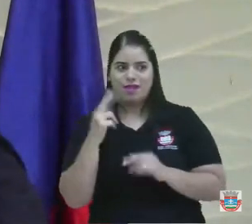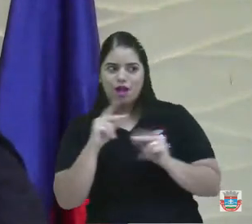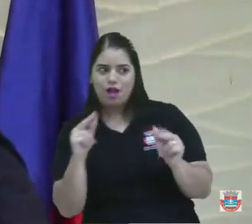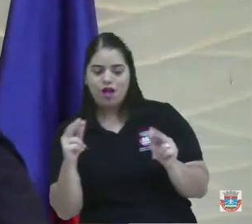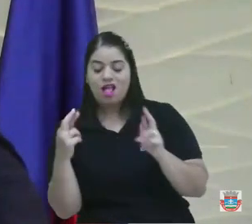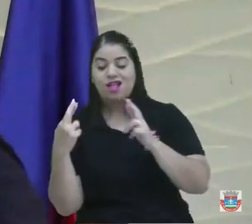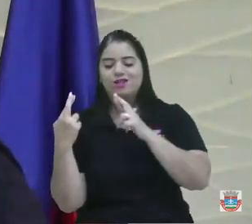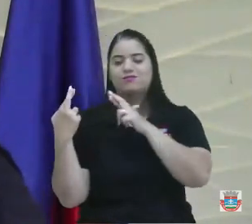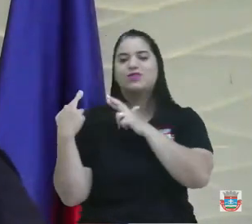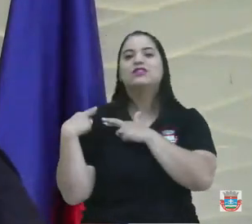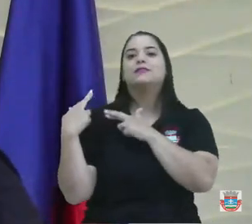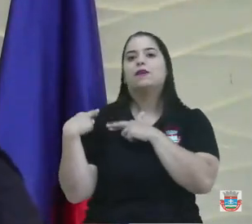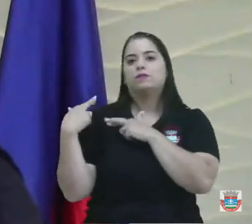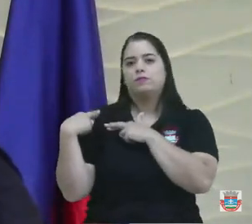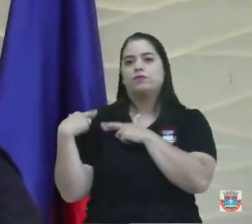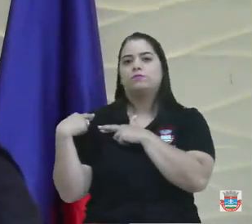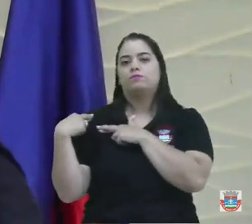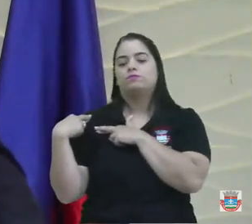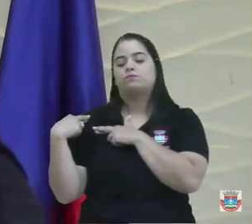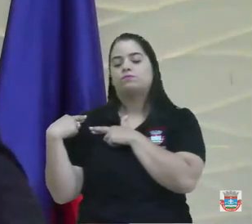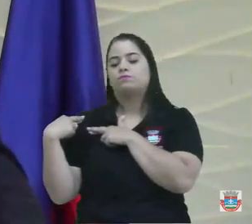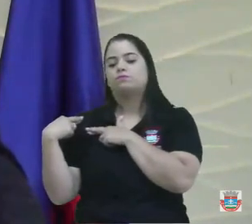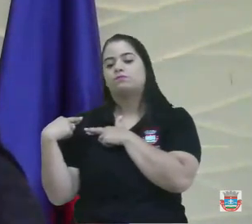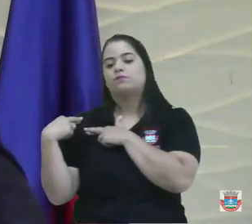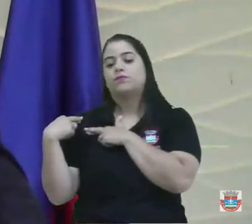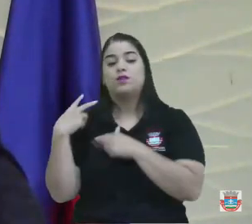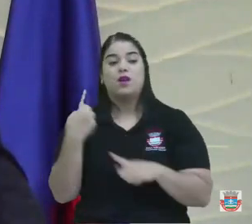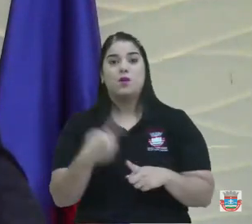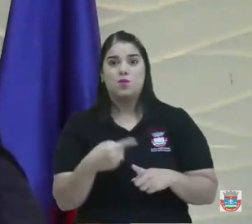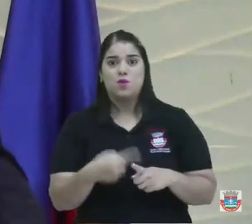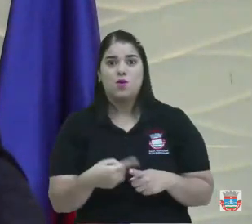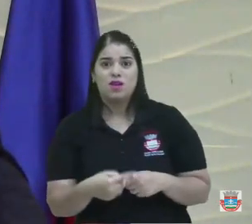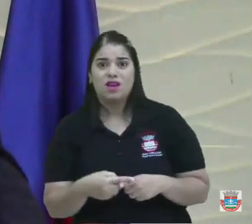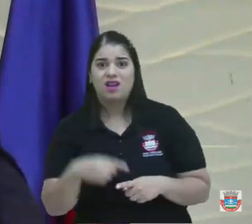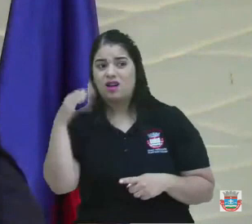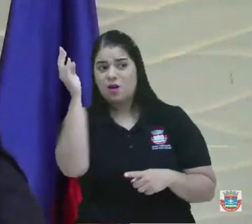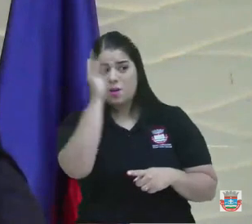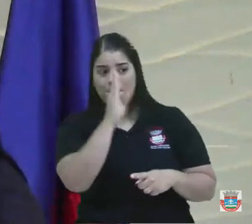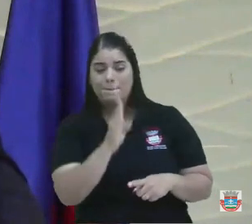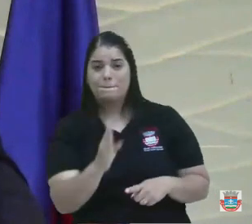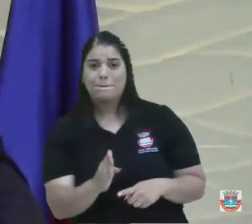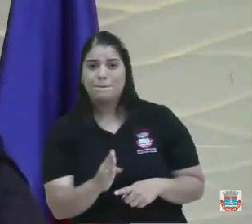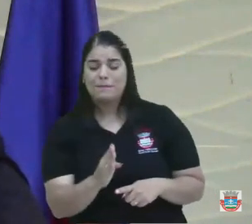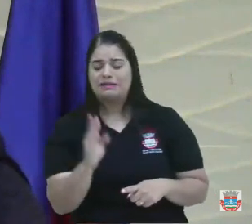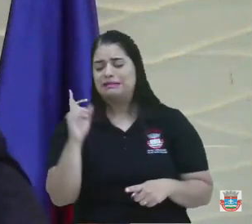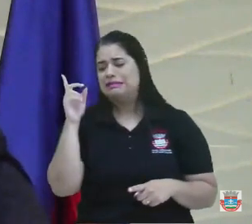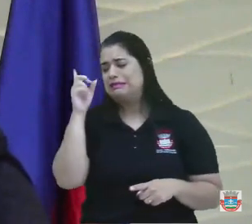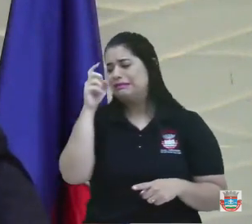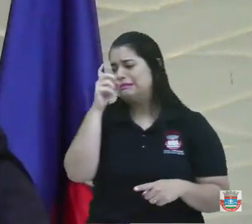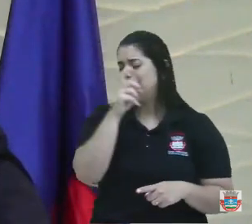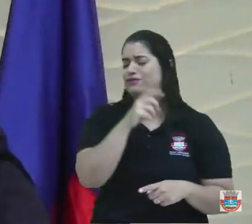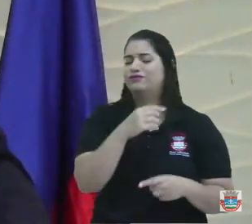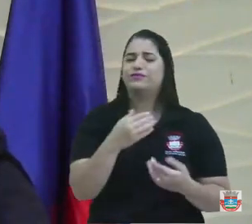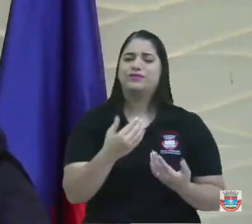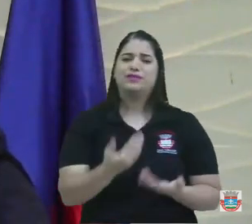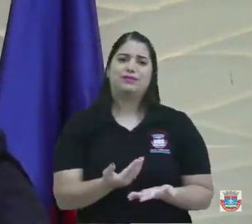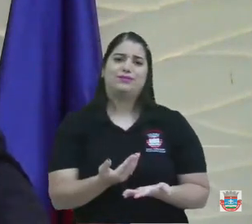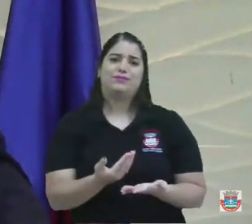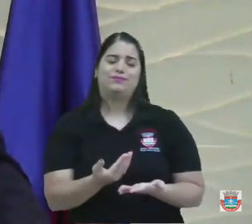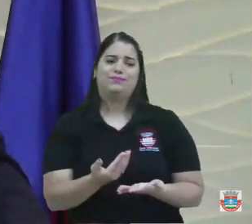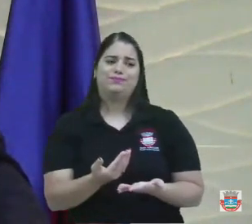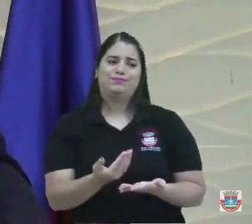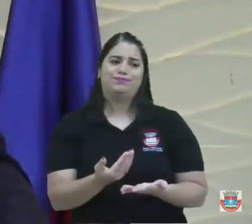poder, no momento em que o país passa por esse difícil processo, dizer